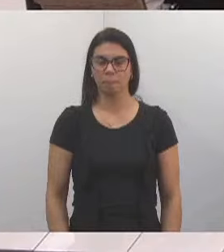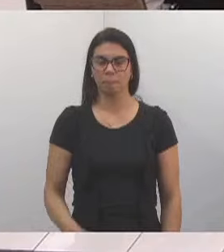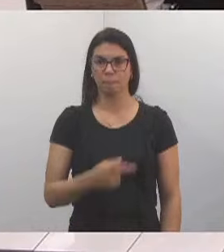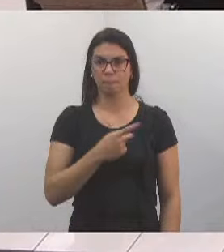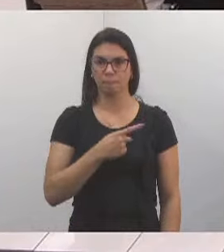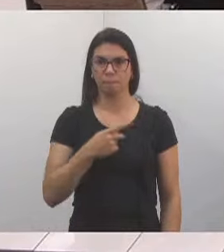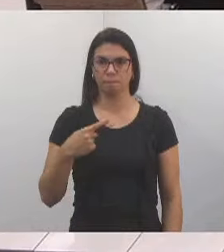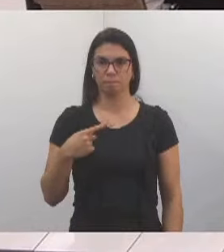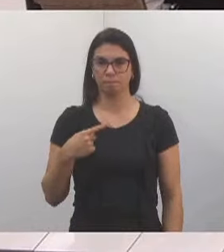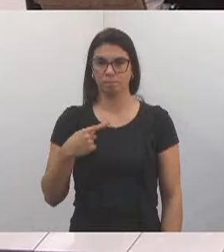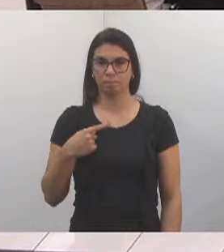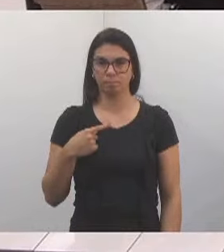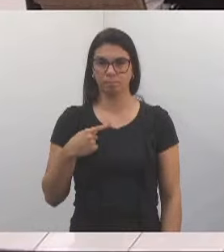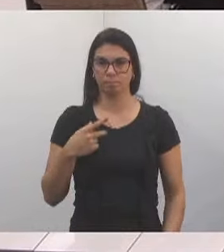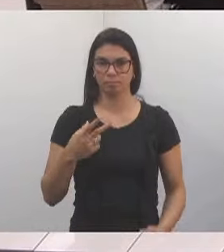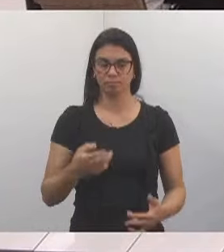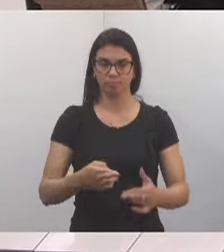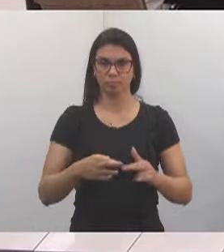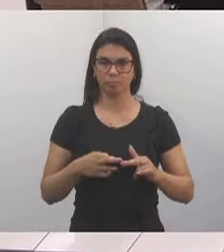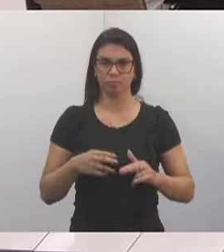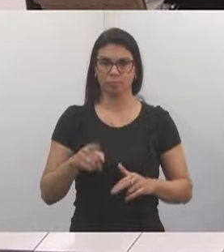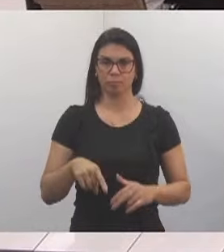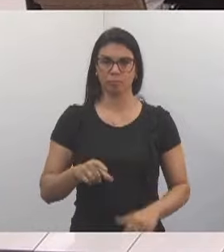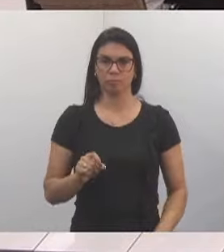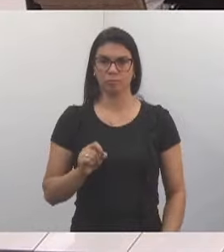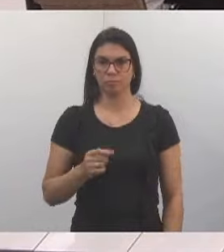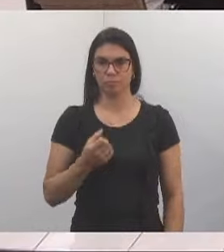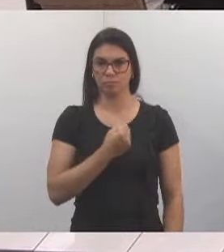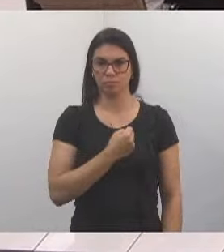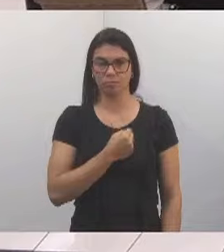Presidente, o requerimento é número